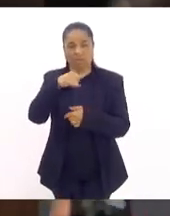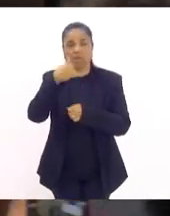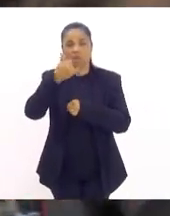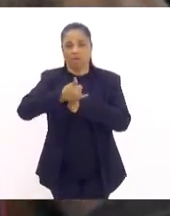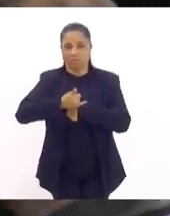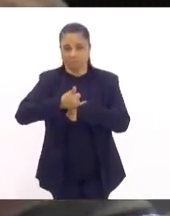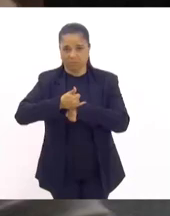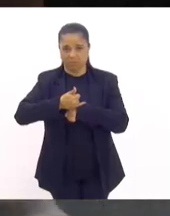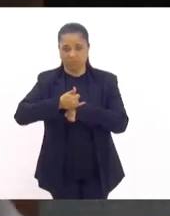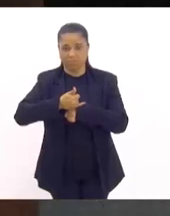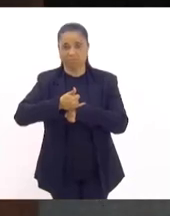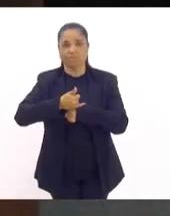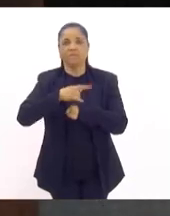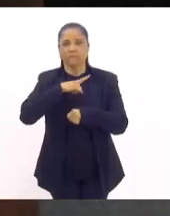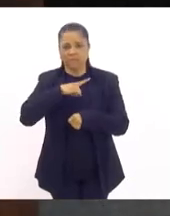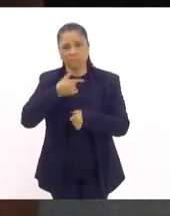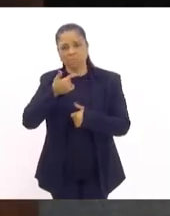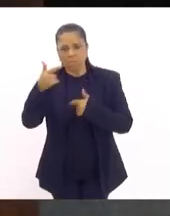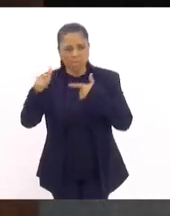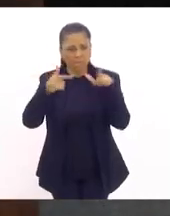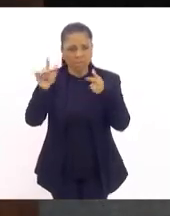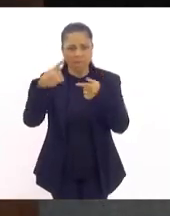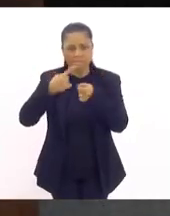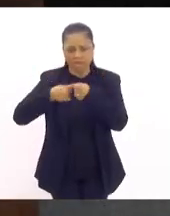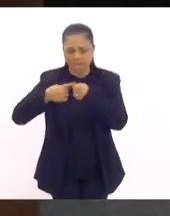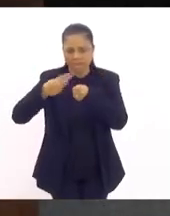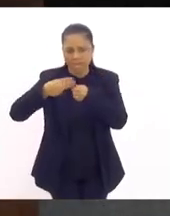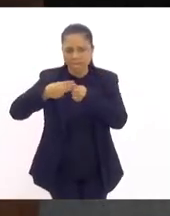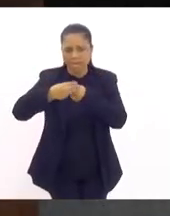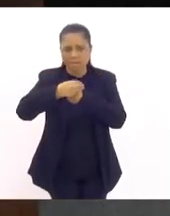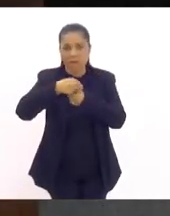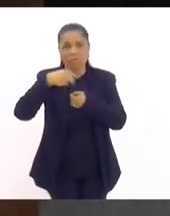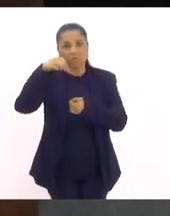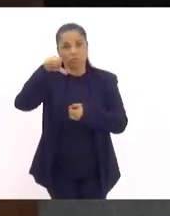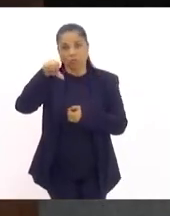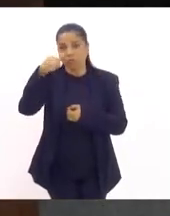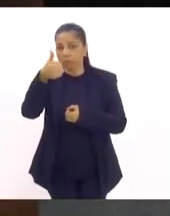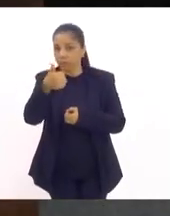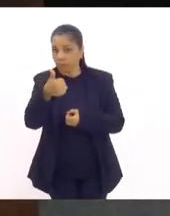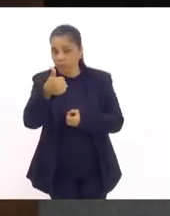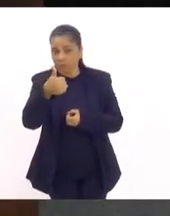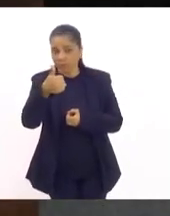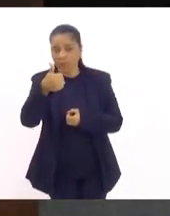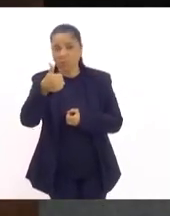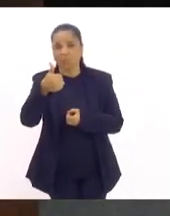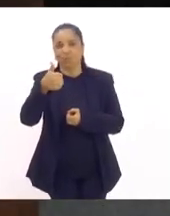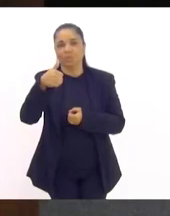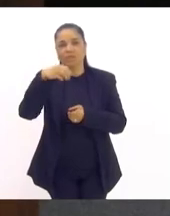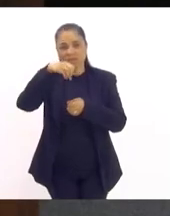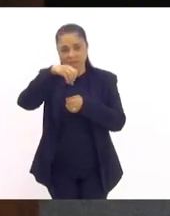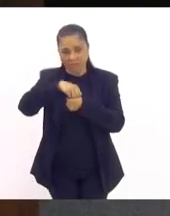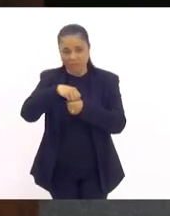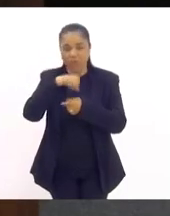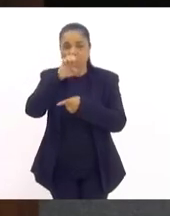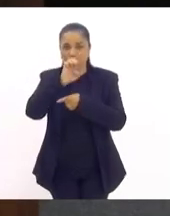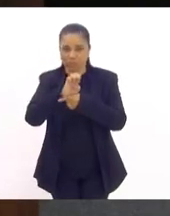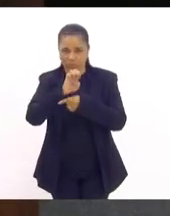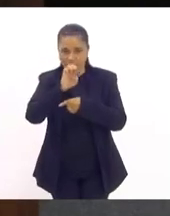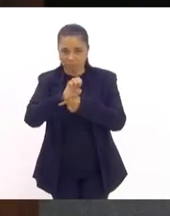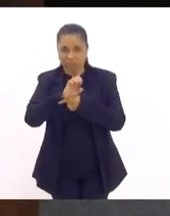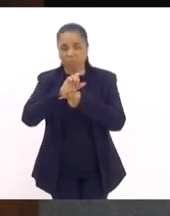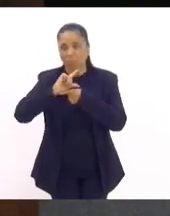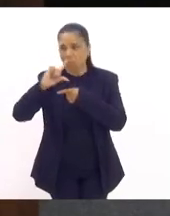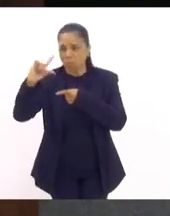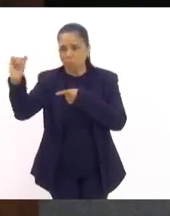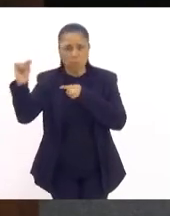há mais outros 91 municípios no nosso estado, e conforme eles se distanciam do centro da cidade do Rio de